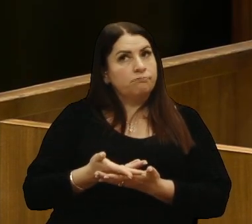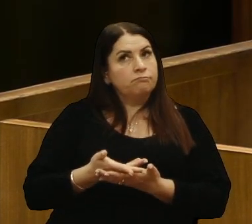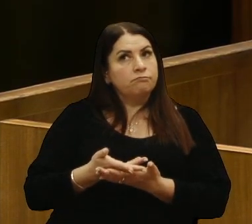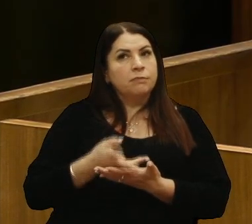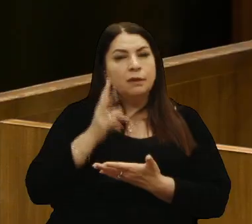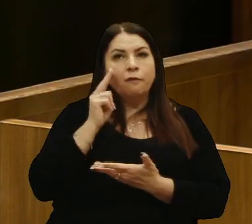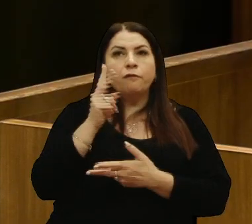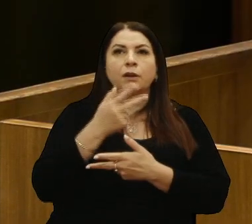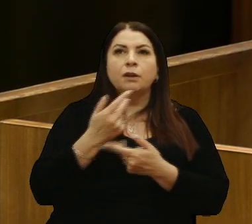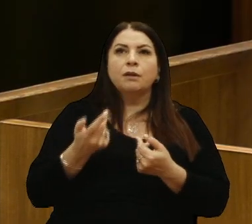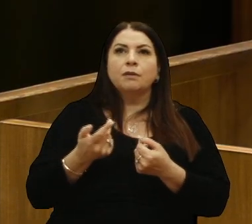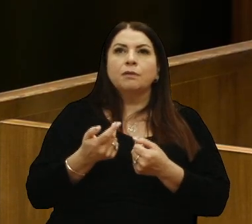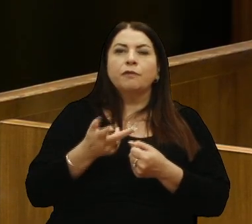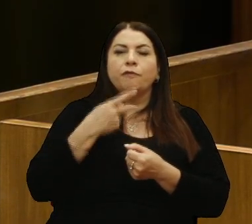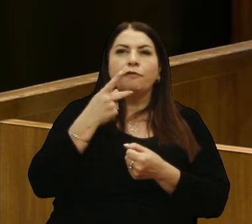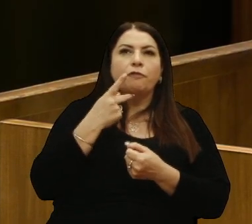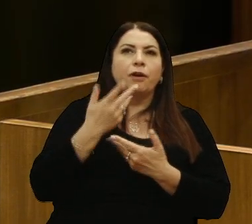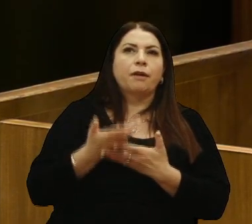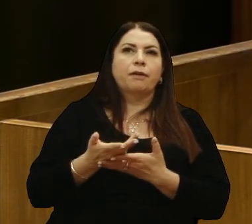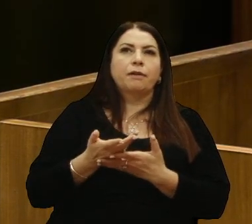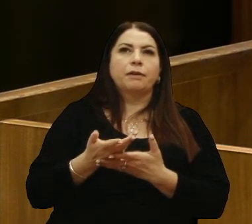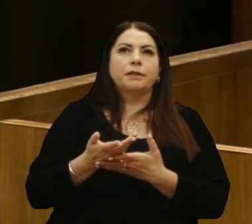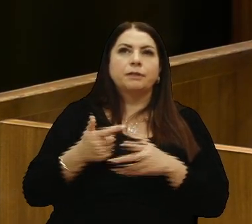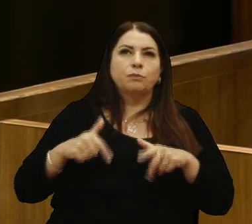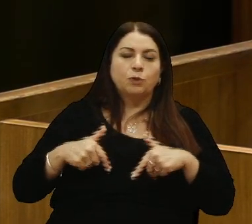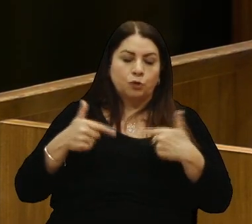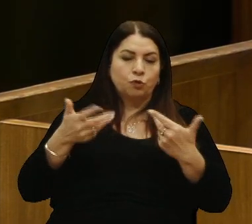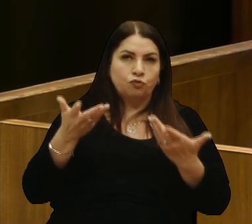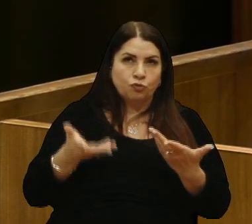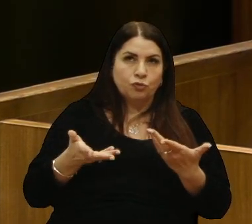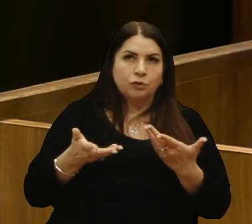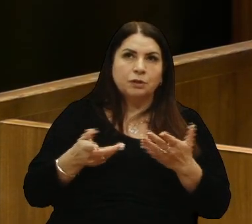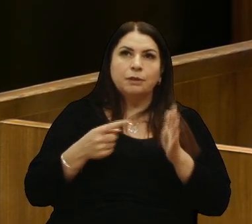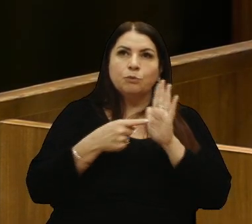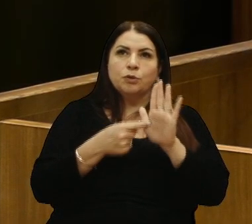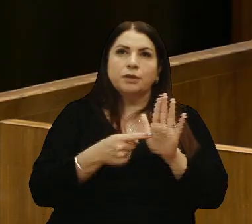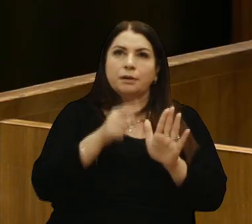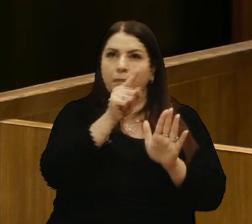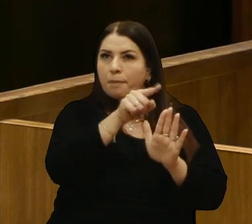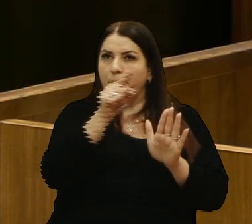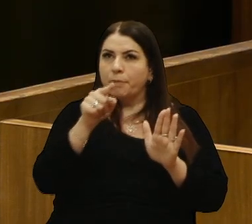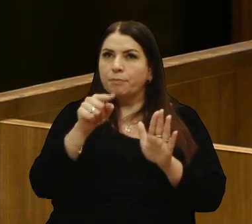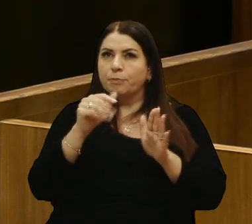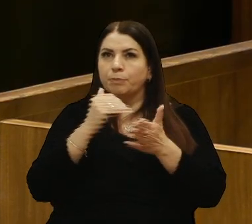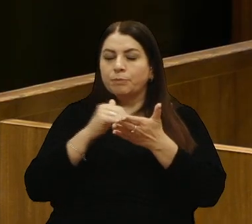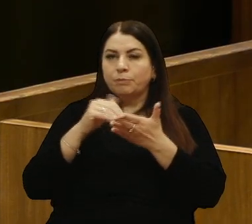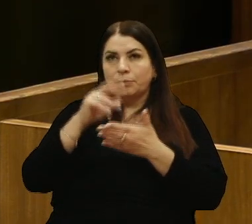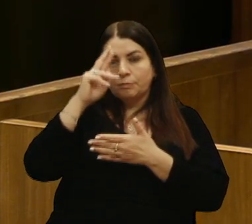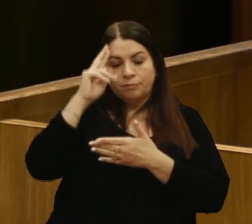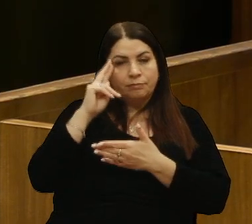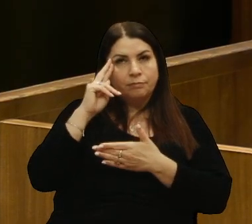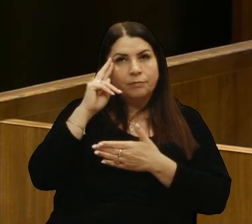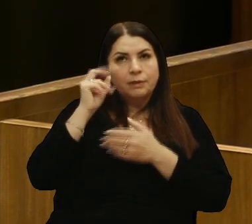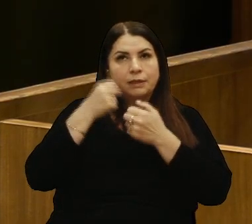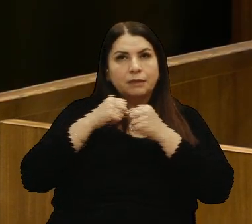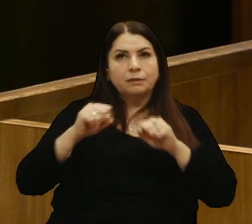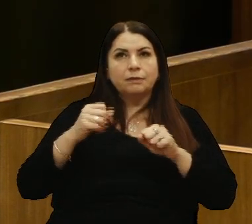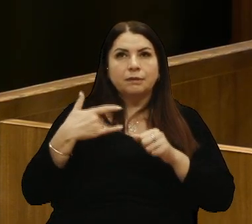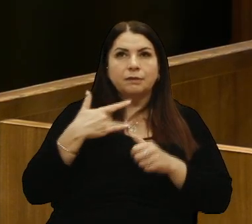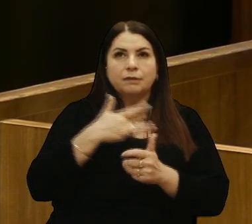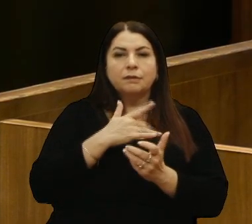vi alguns discursos, algumas ações já querendo apontar o dedo para o secretário Rafael Bueno na Secretaria da